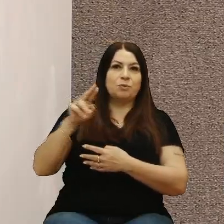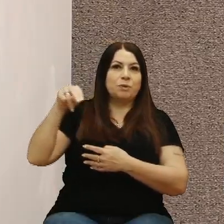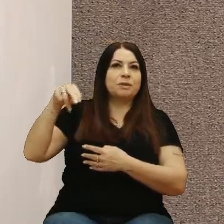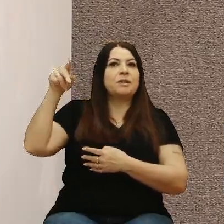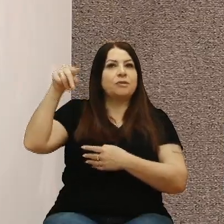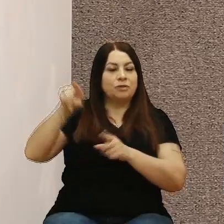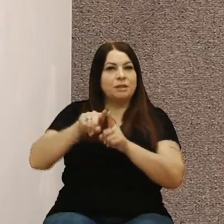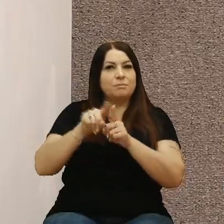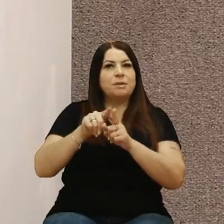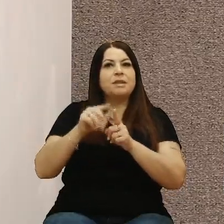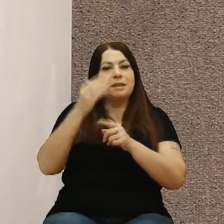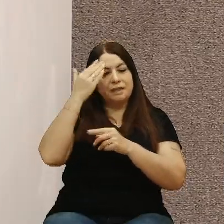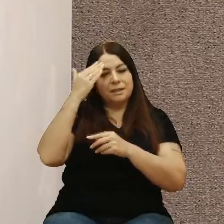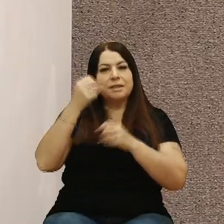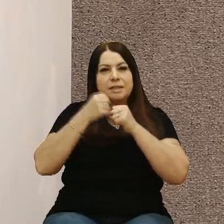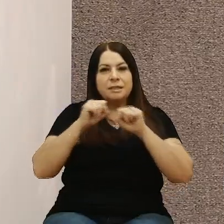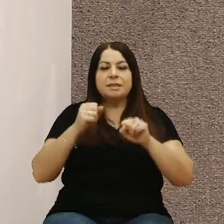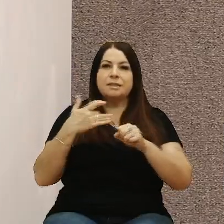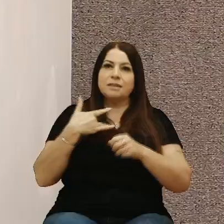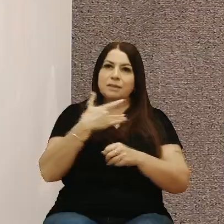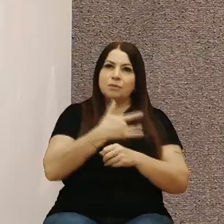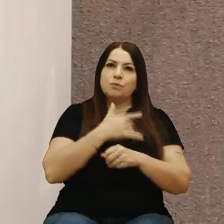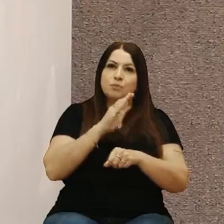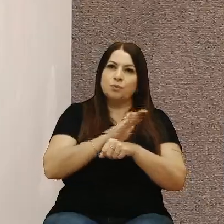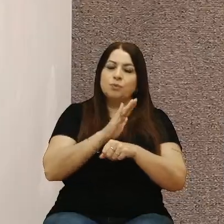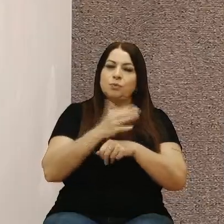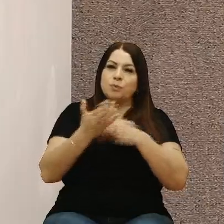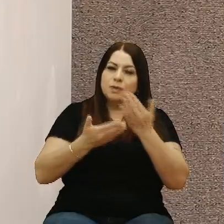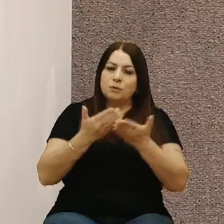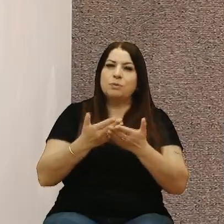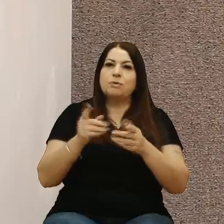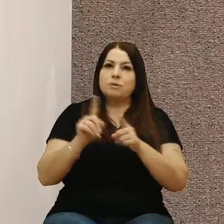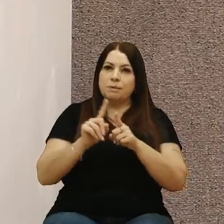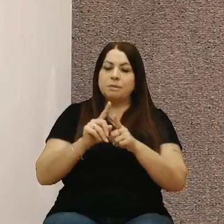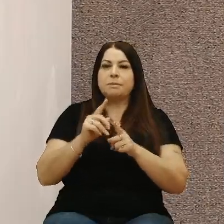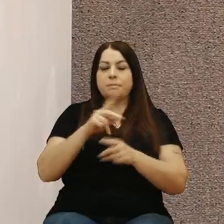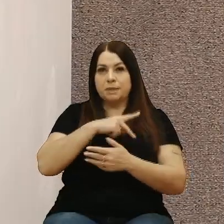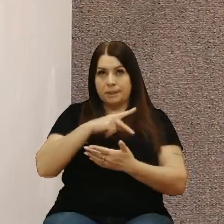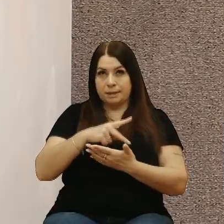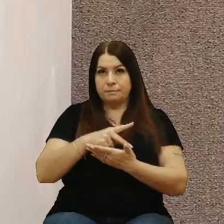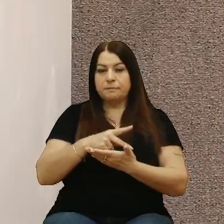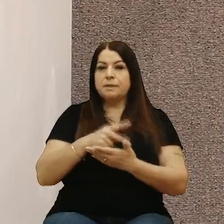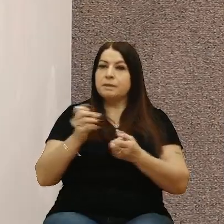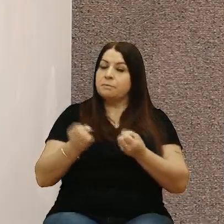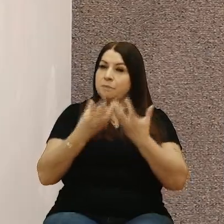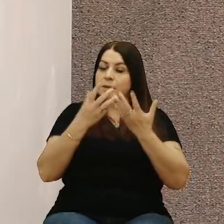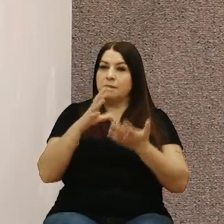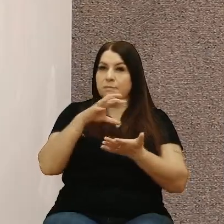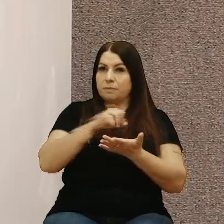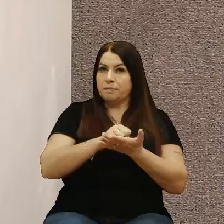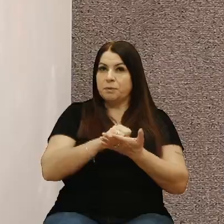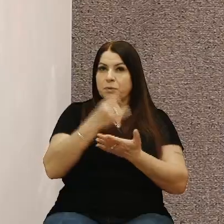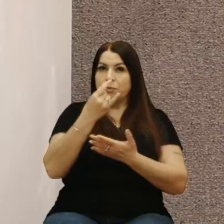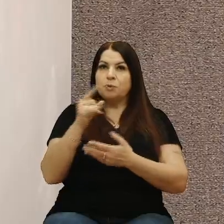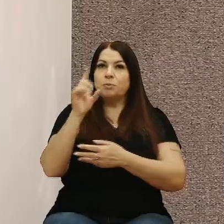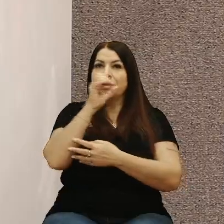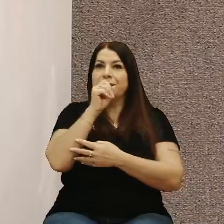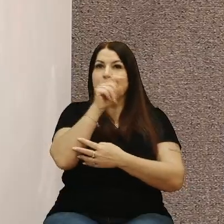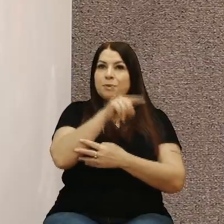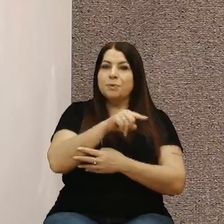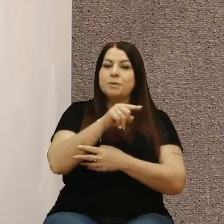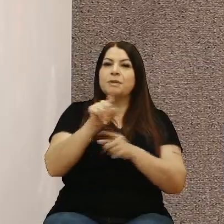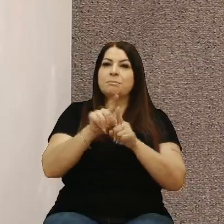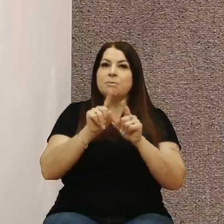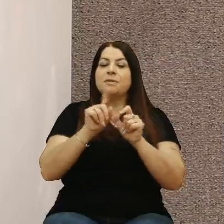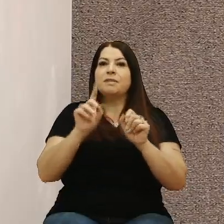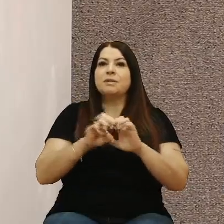agradecer à Secretaria de Saúde pela prontidão no atendimento. Também, presidente, celebrar e deixar registrado aqui que no último sábado esta casa cobriu